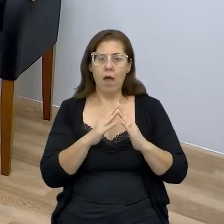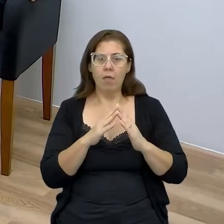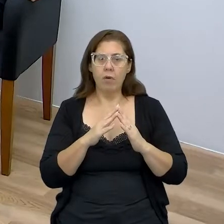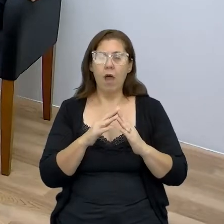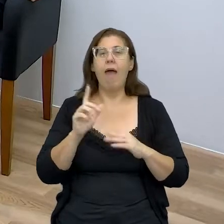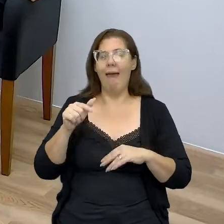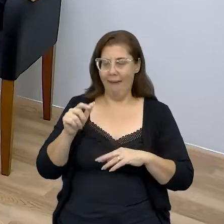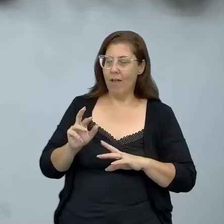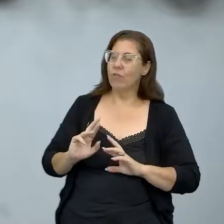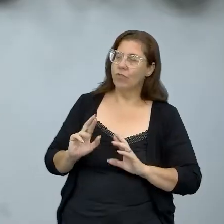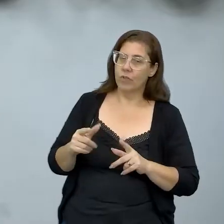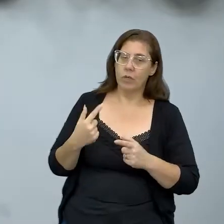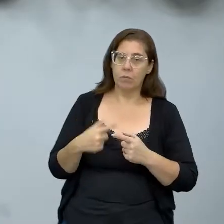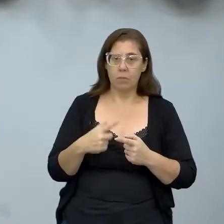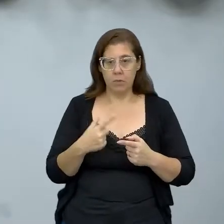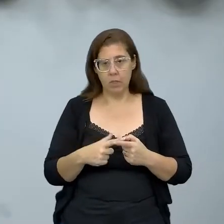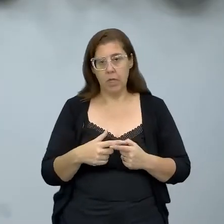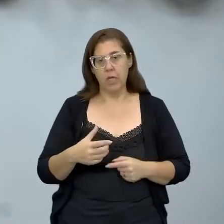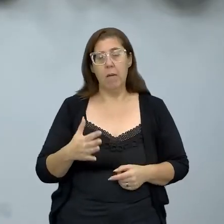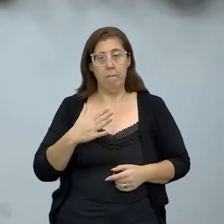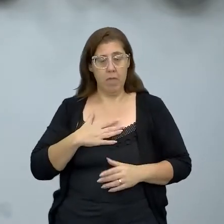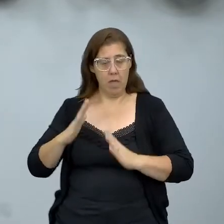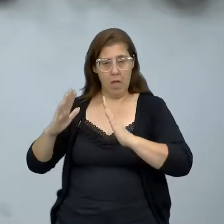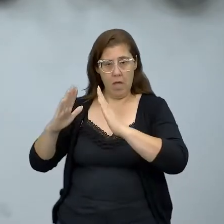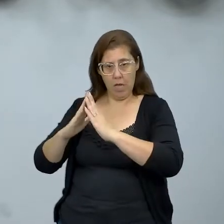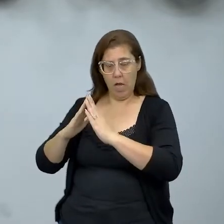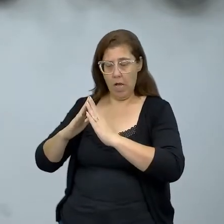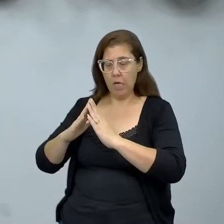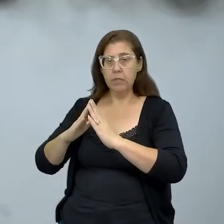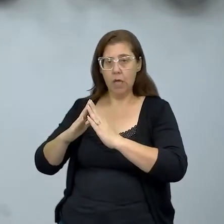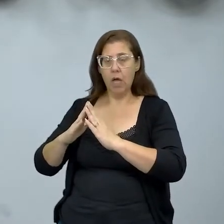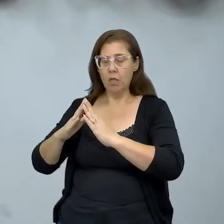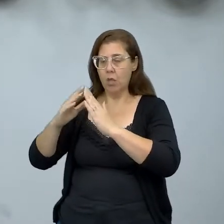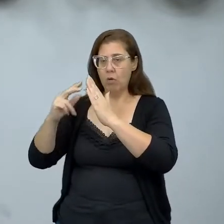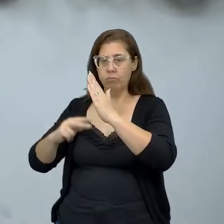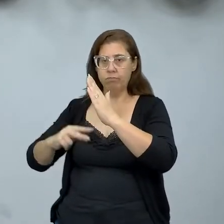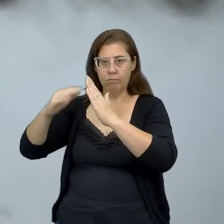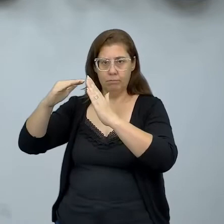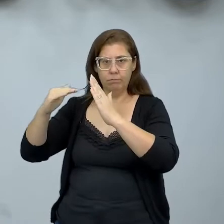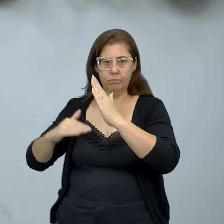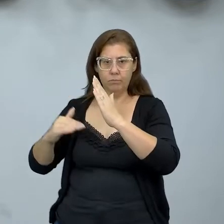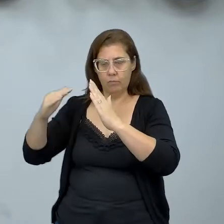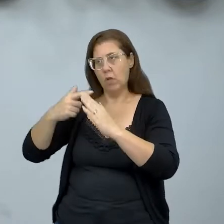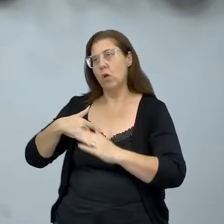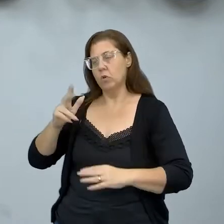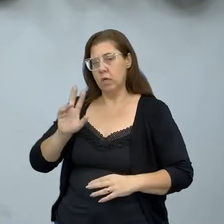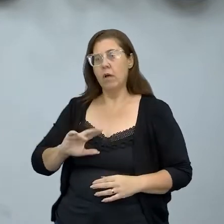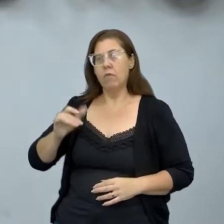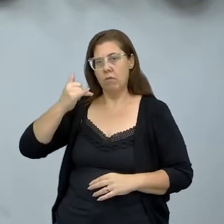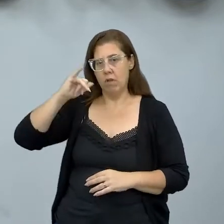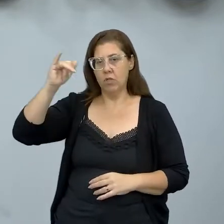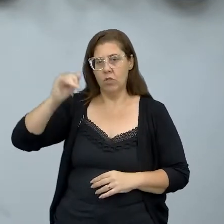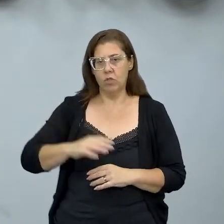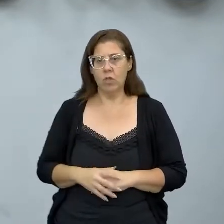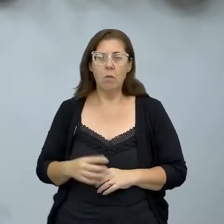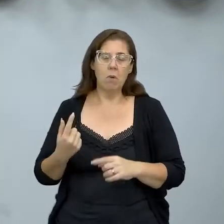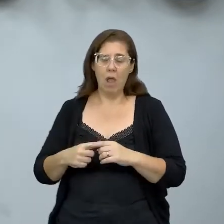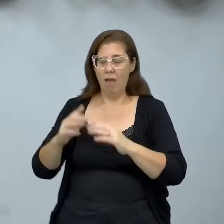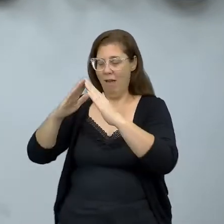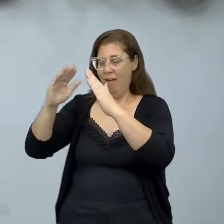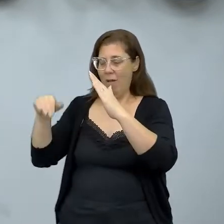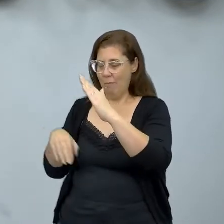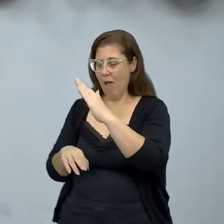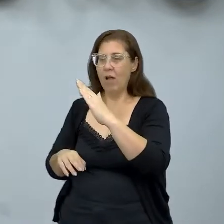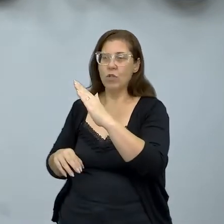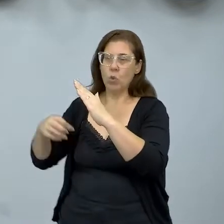Faz diferença. Faz diferença porque normalmente eu na minha casa eram dois andares, então eu acabava consumindo mais energia porque às vezes deixava lá embaixo acesa, ah,